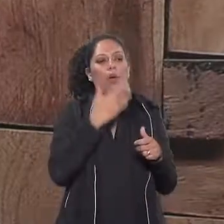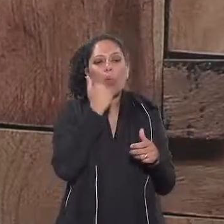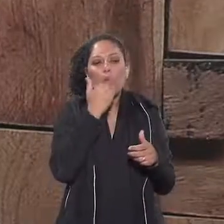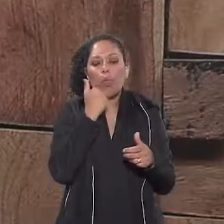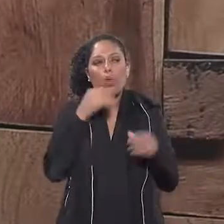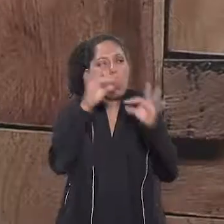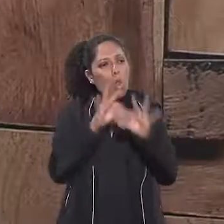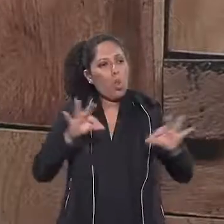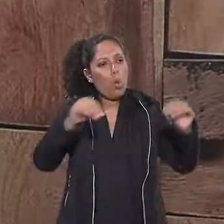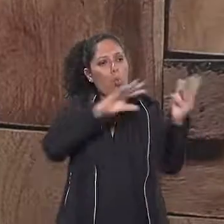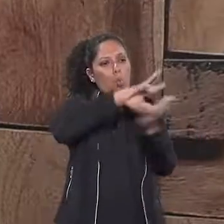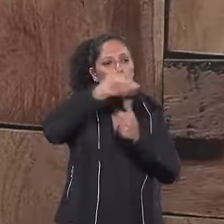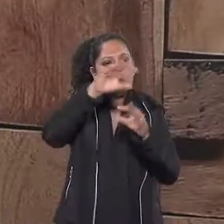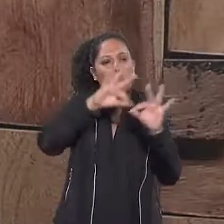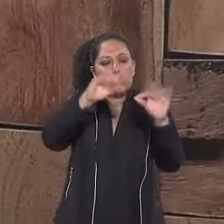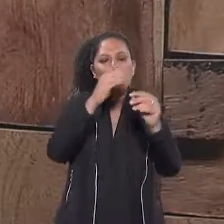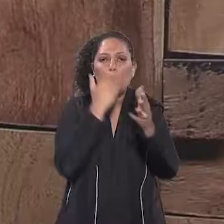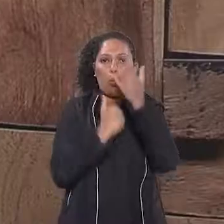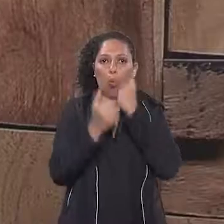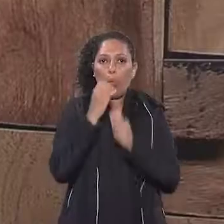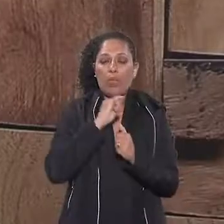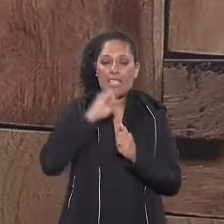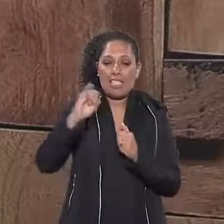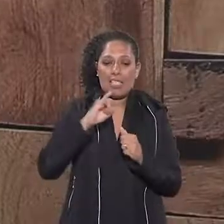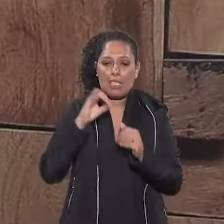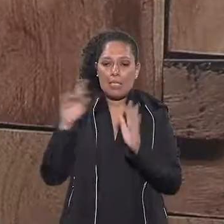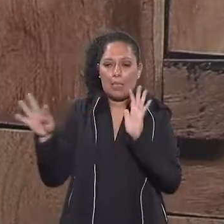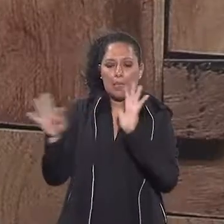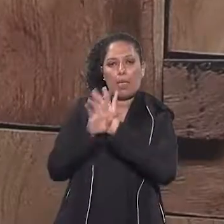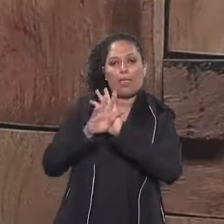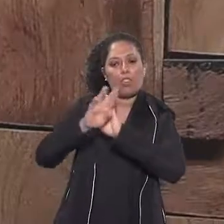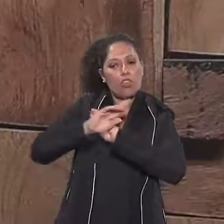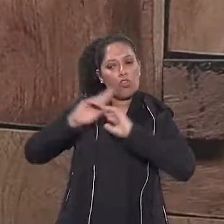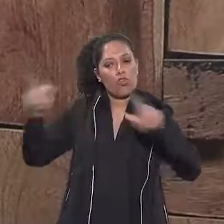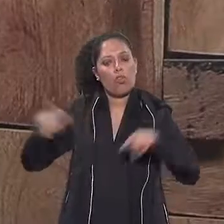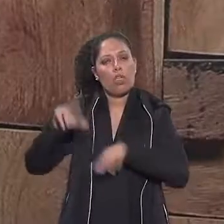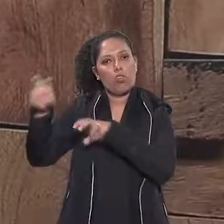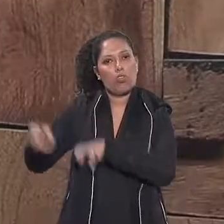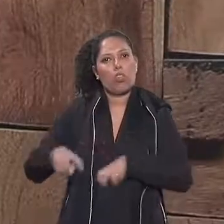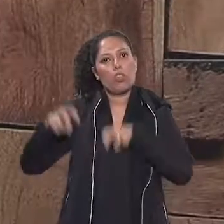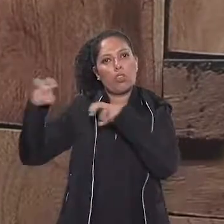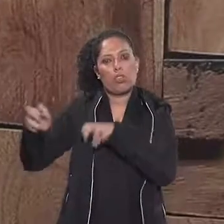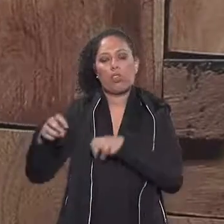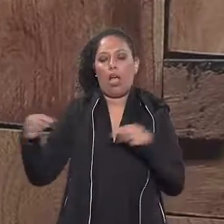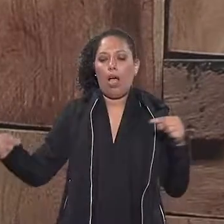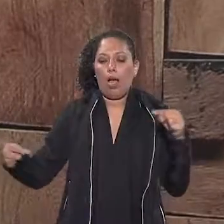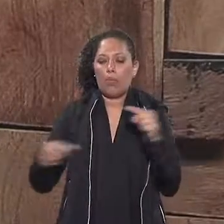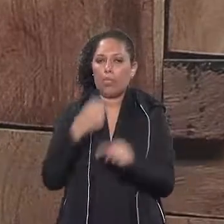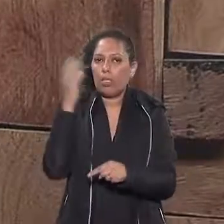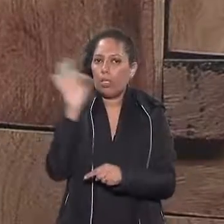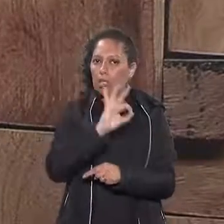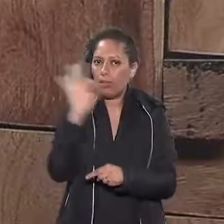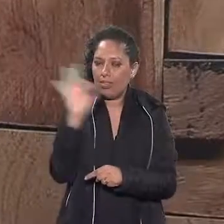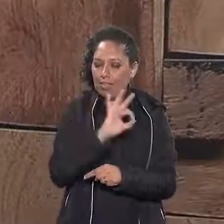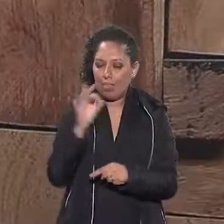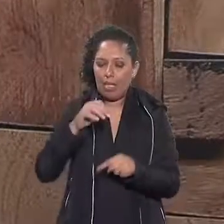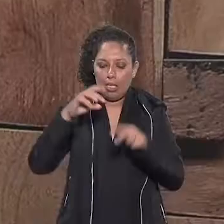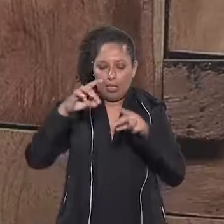o mundo usando outras técnicas de cultivo, de agricultura, que não façam uso